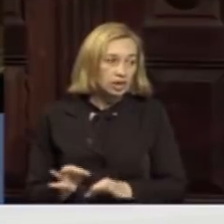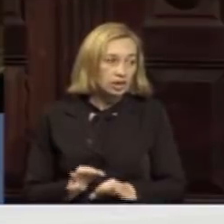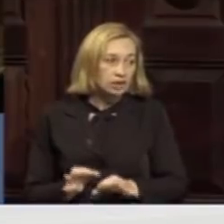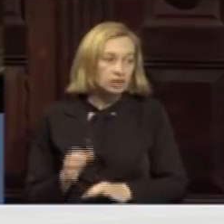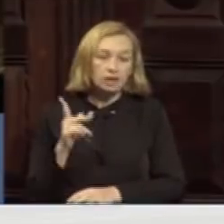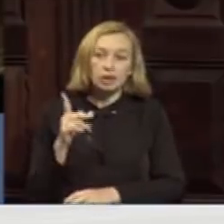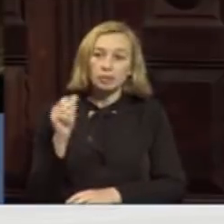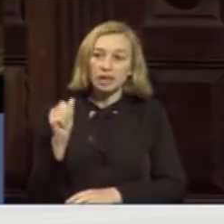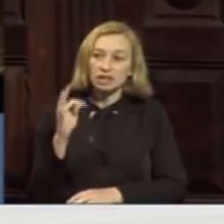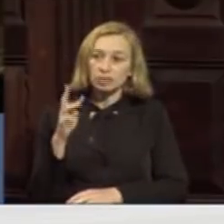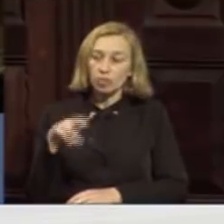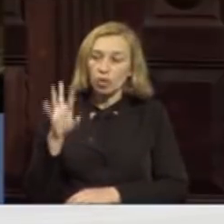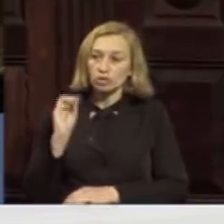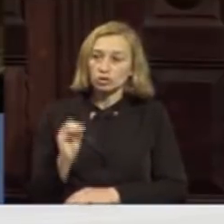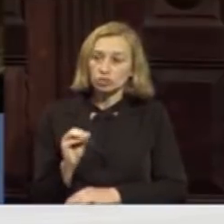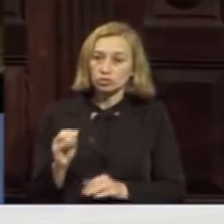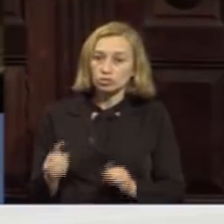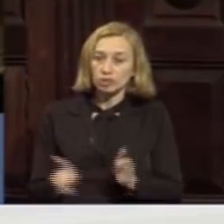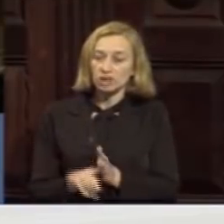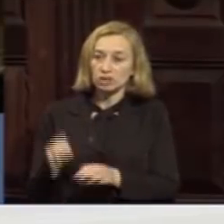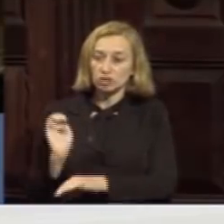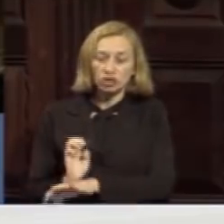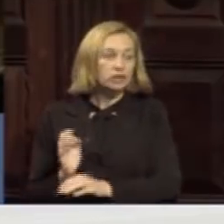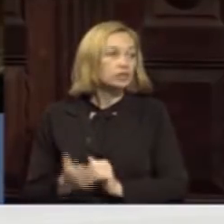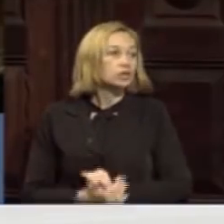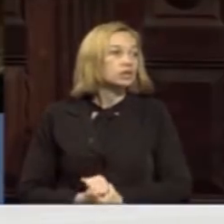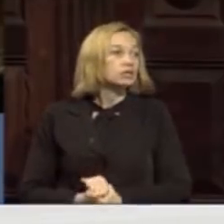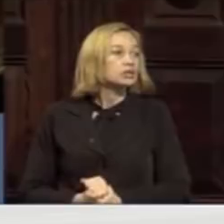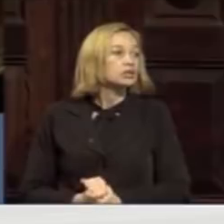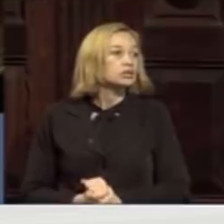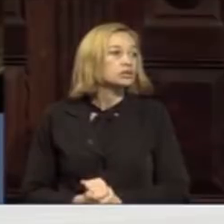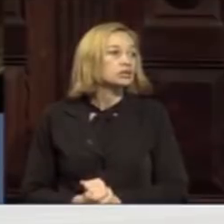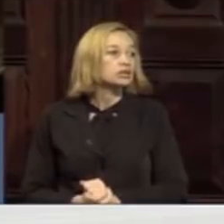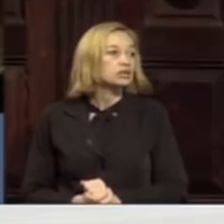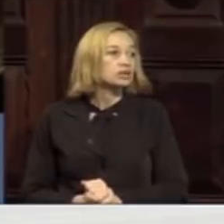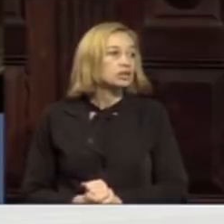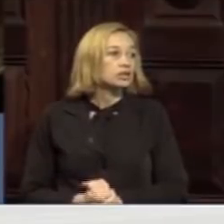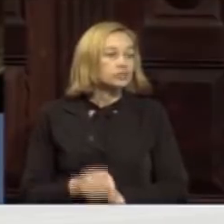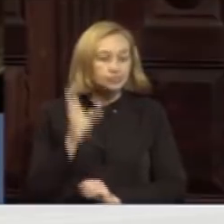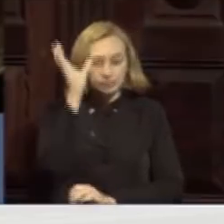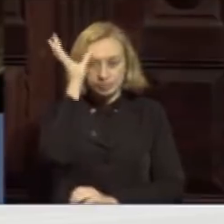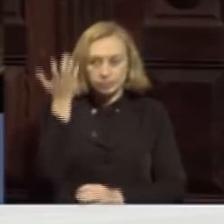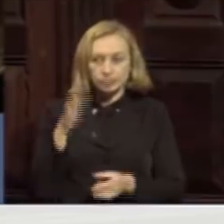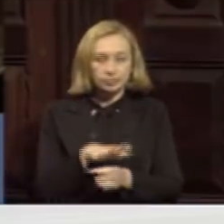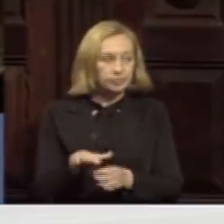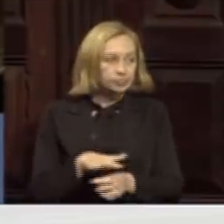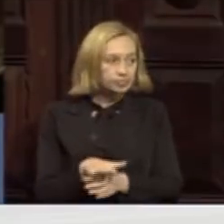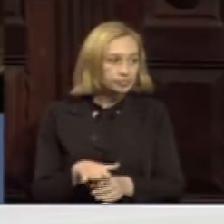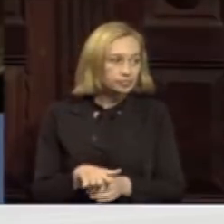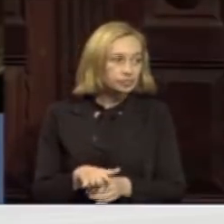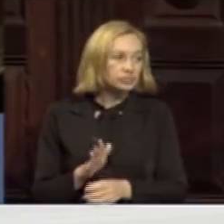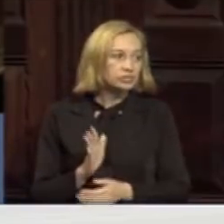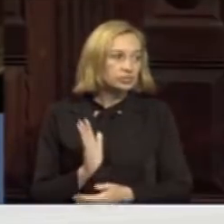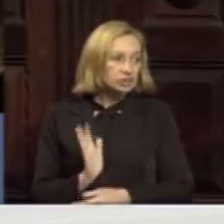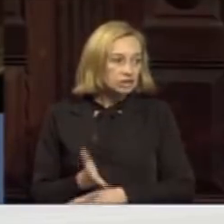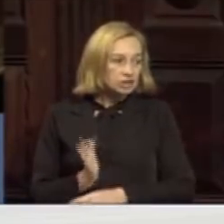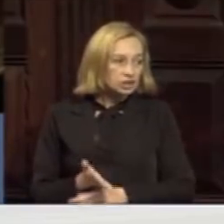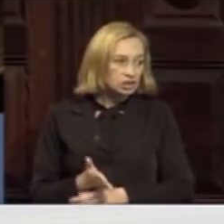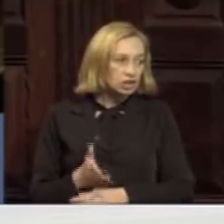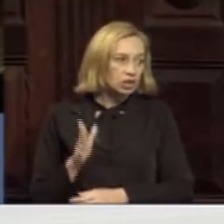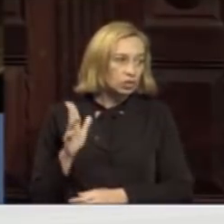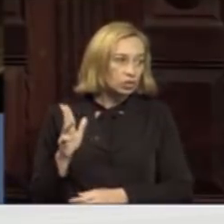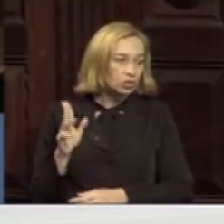que está no âmbito do planejamento. Isso é um aspecto, resolver a questão da cessão da área. Inclusive a UENF já atua lá. A UENF